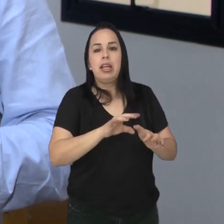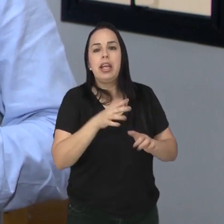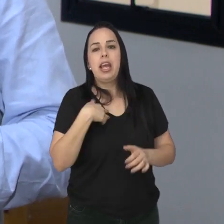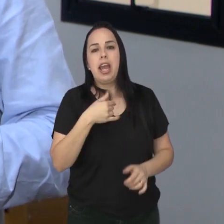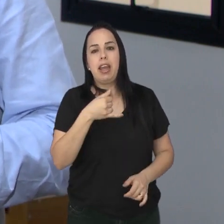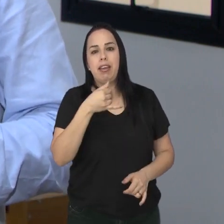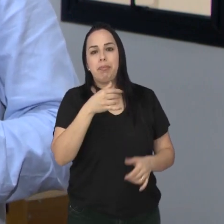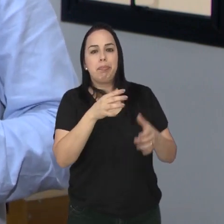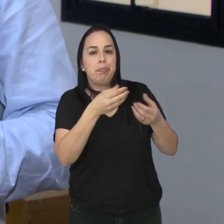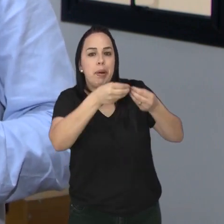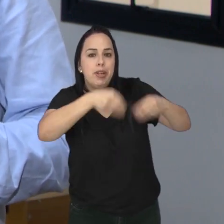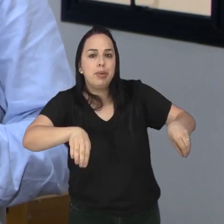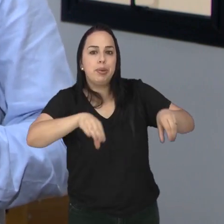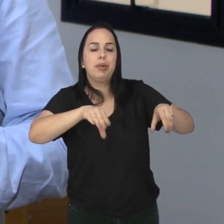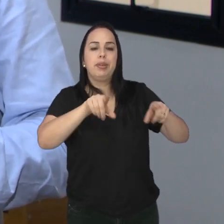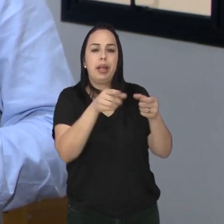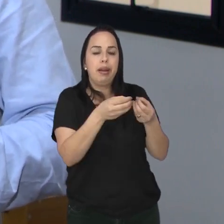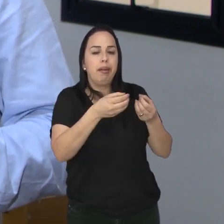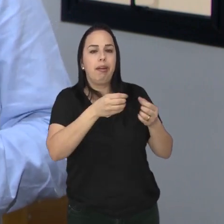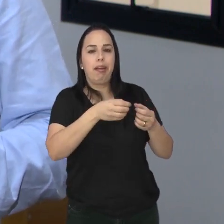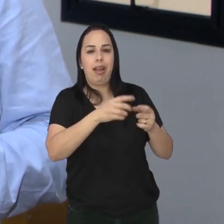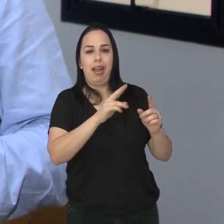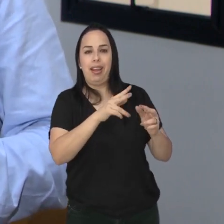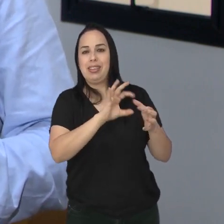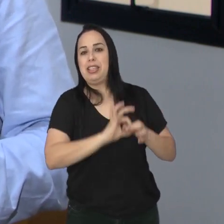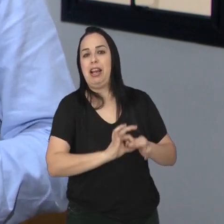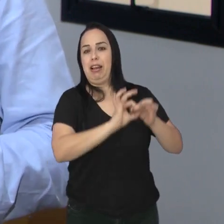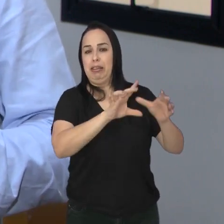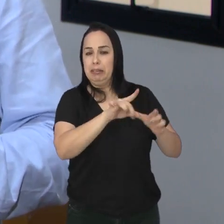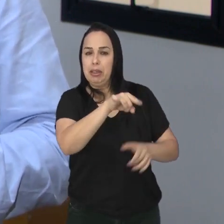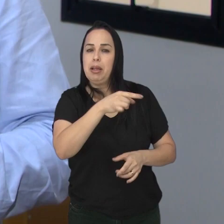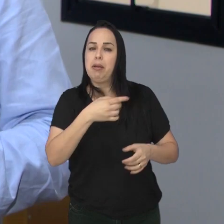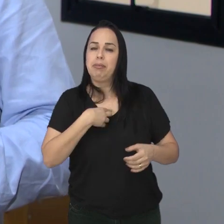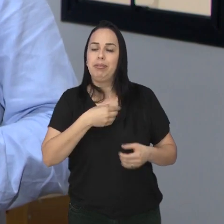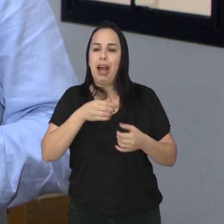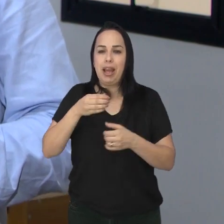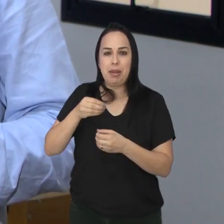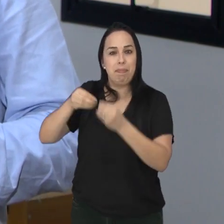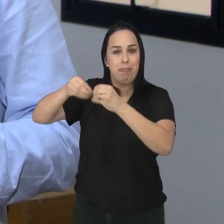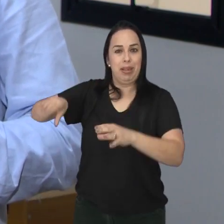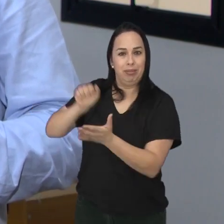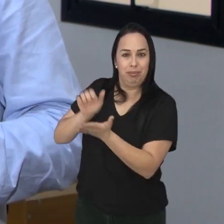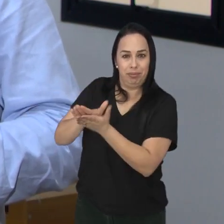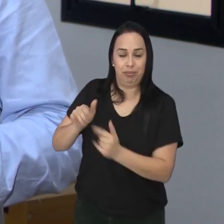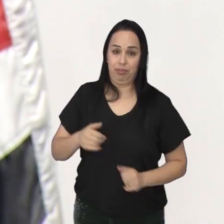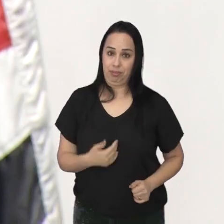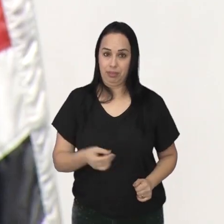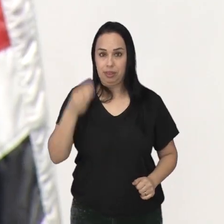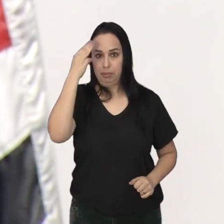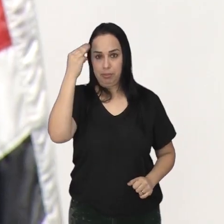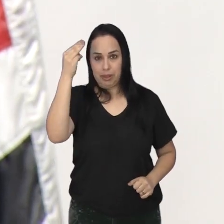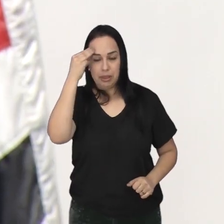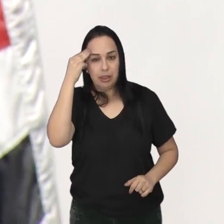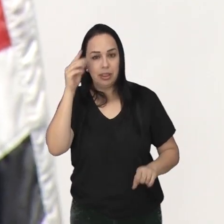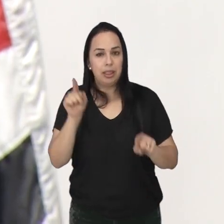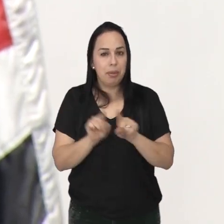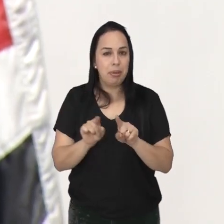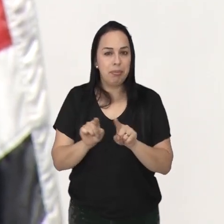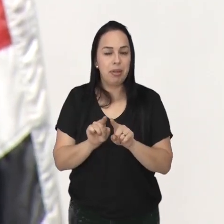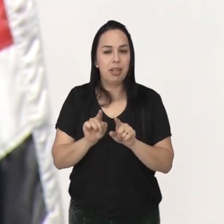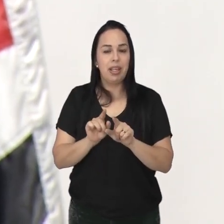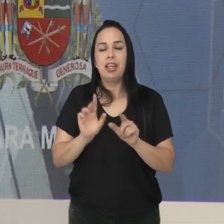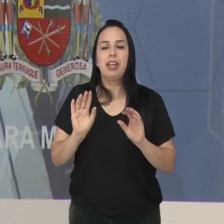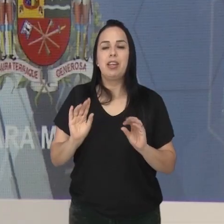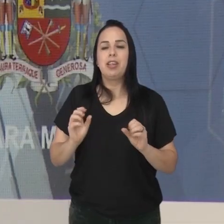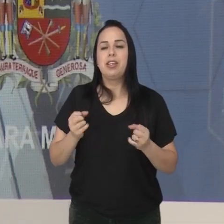tirem a liberdade, seja do culto, seja da missa ou qualquer ato solene dentro de um templo religioso. Marcelo Garcia